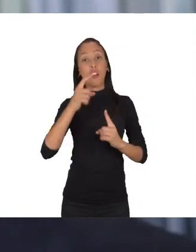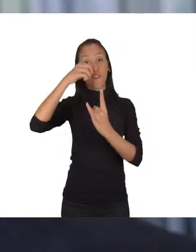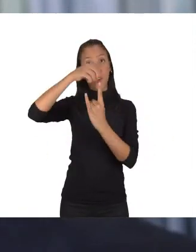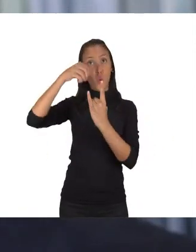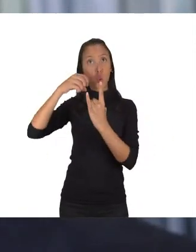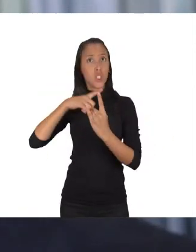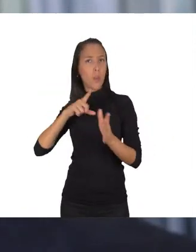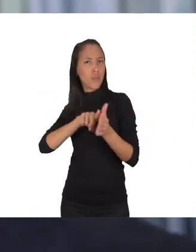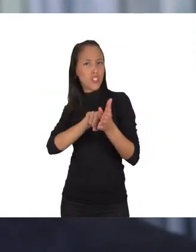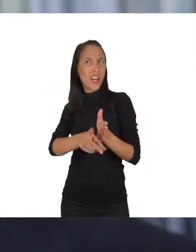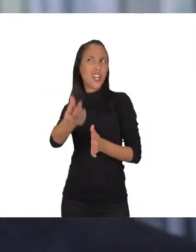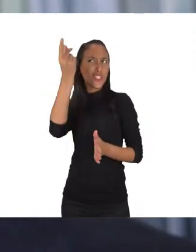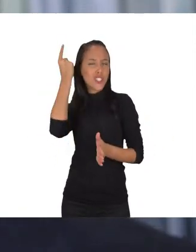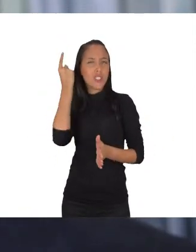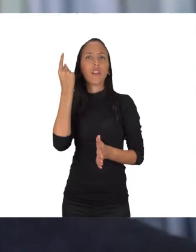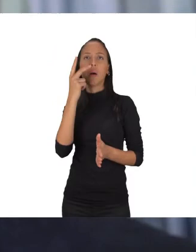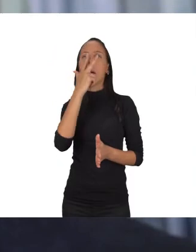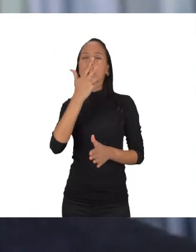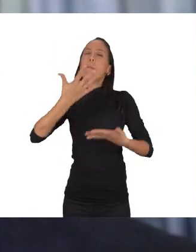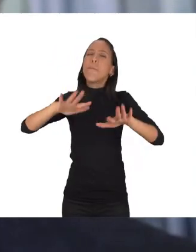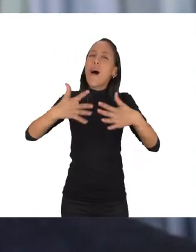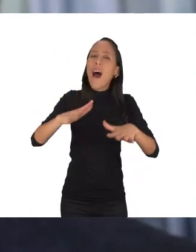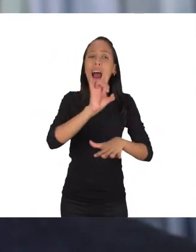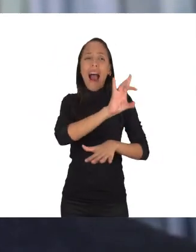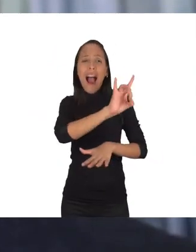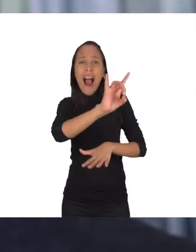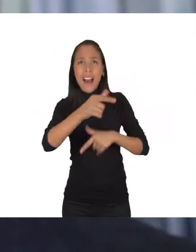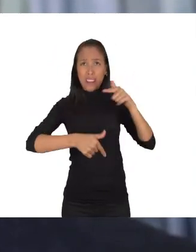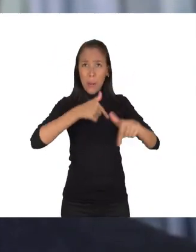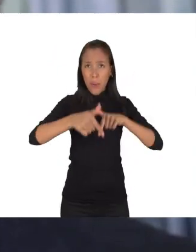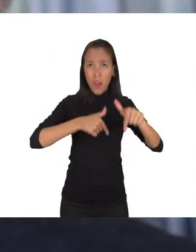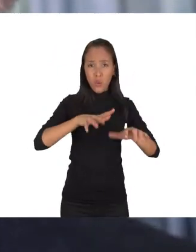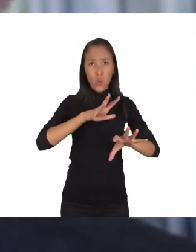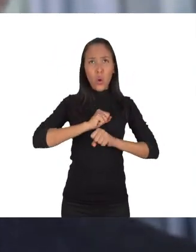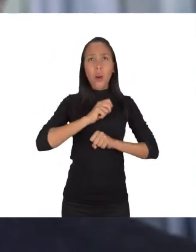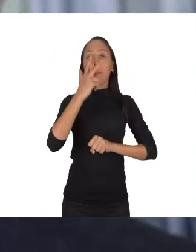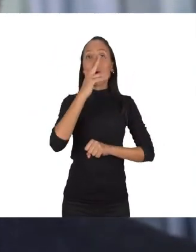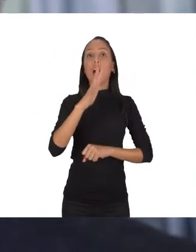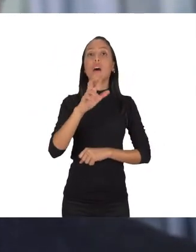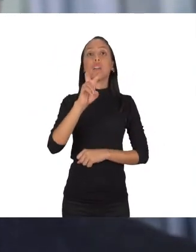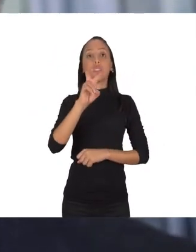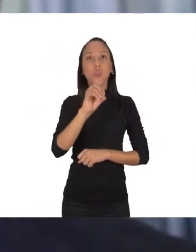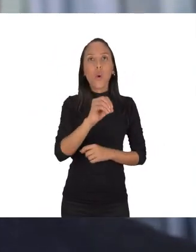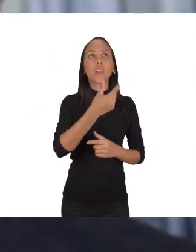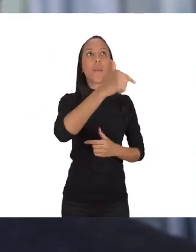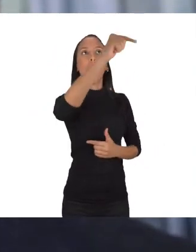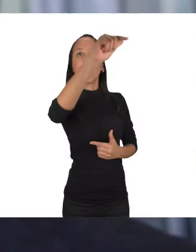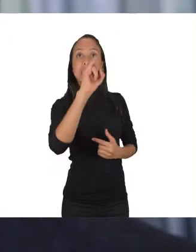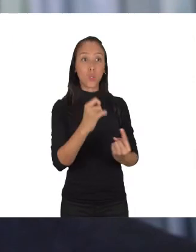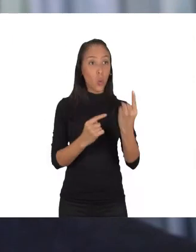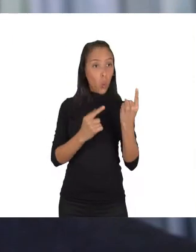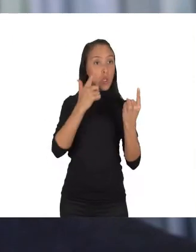até antiga, que estima que cada caso de trabalhador intoxicado que se diagnostica, existem 50 outros não